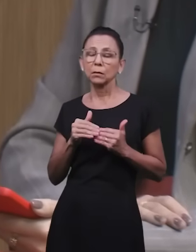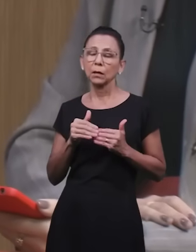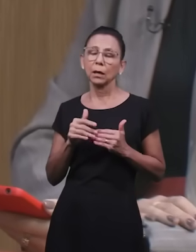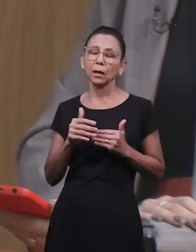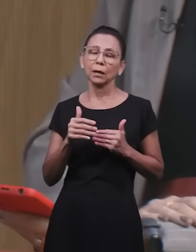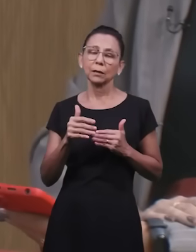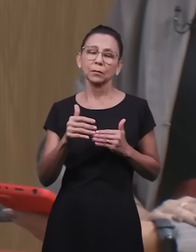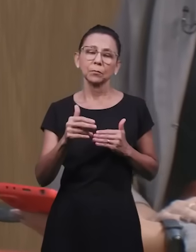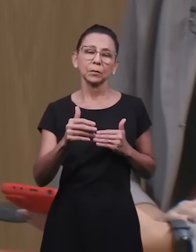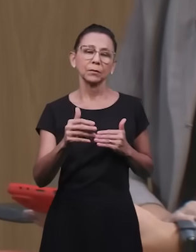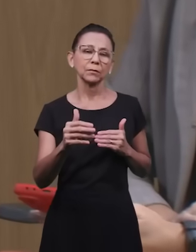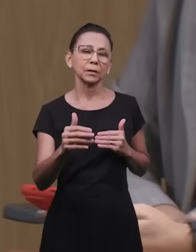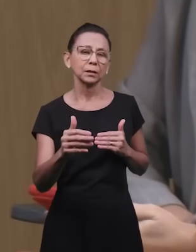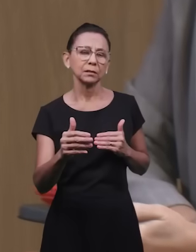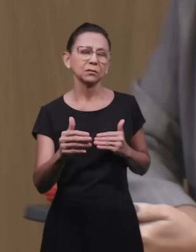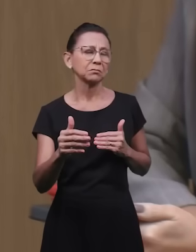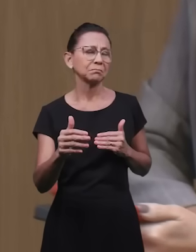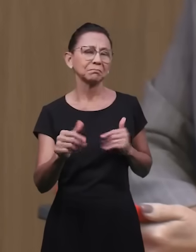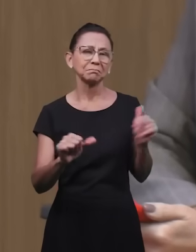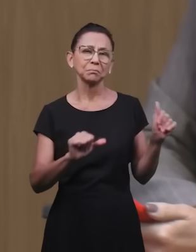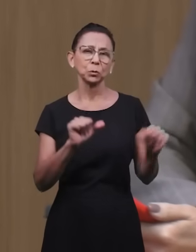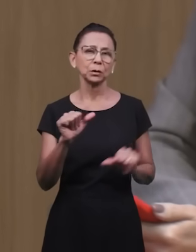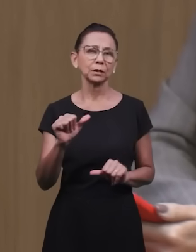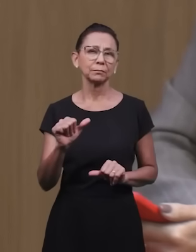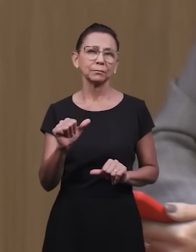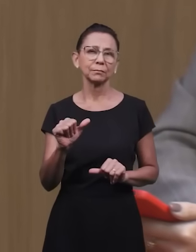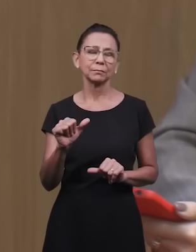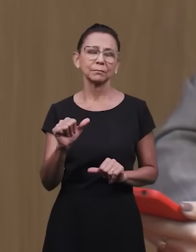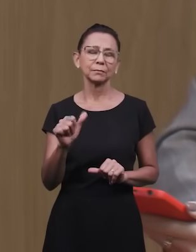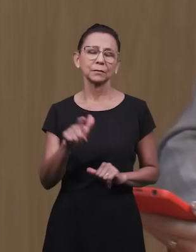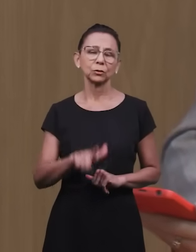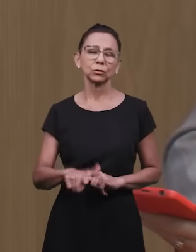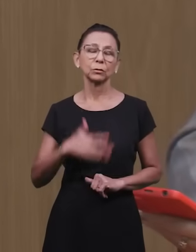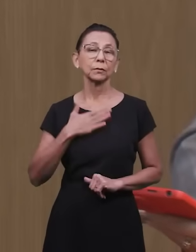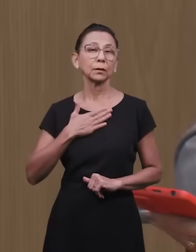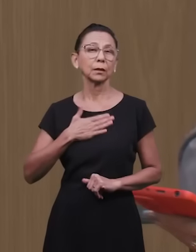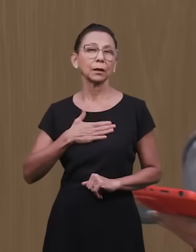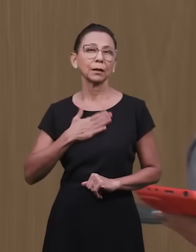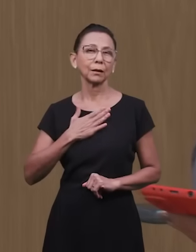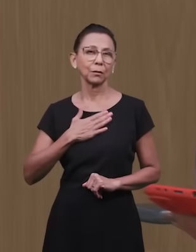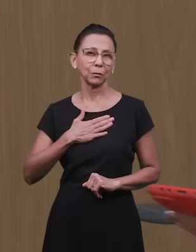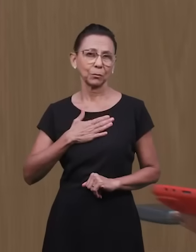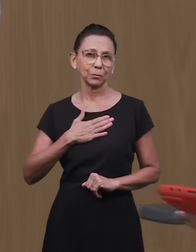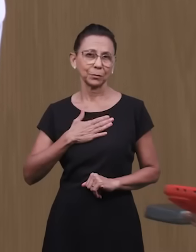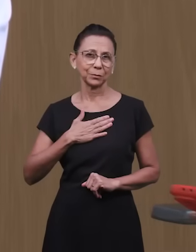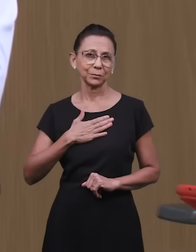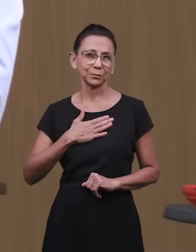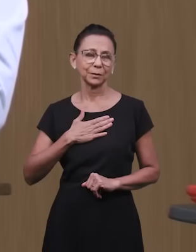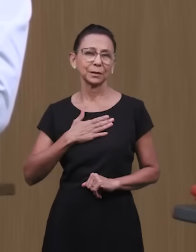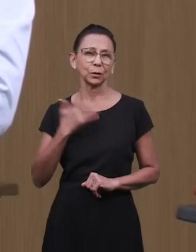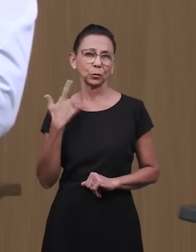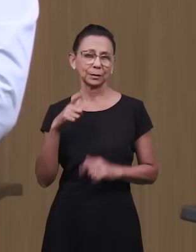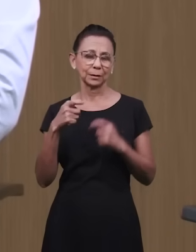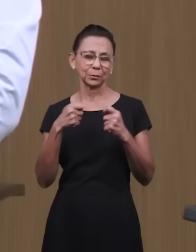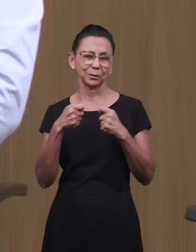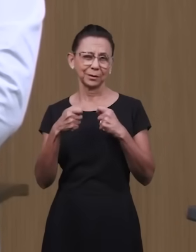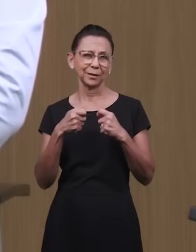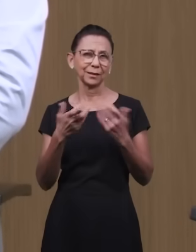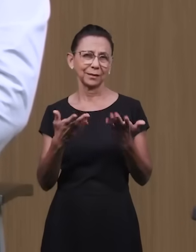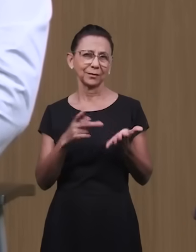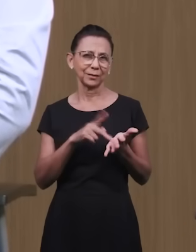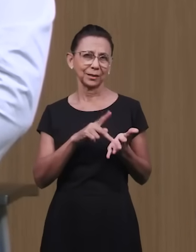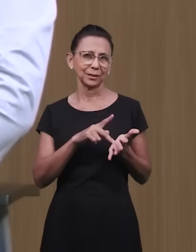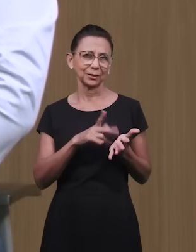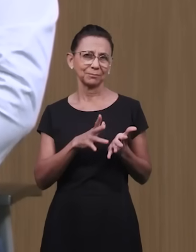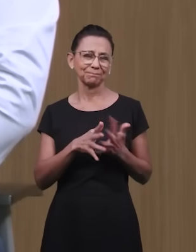o medo de o que vão dizer quando ouvirem. Eu não sei o que vão dizer quando ouvirem. Mas a